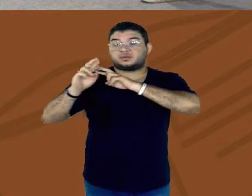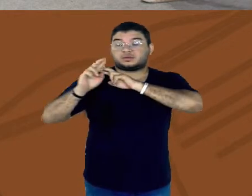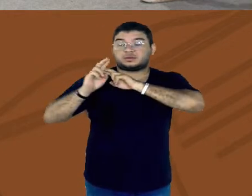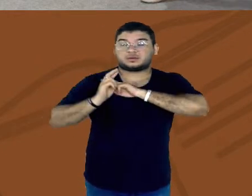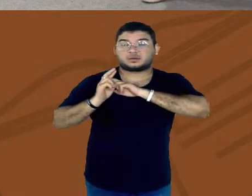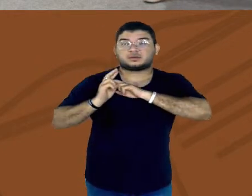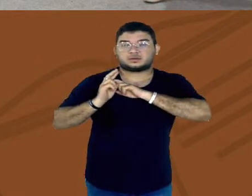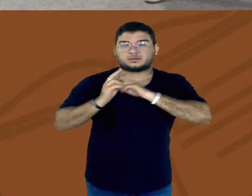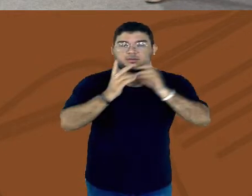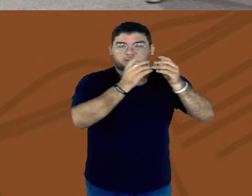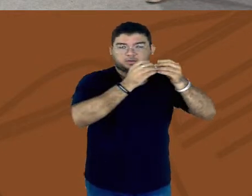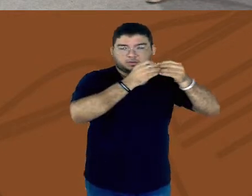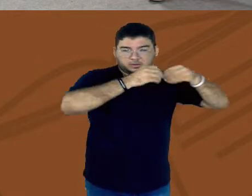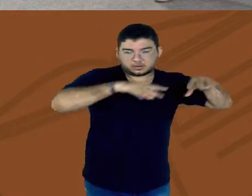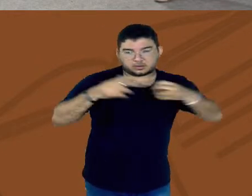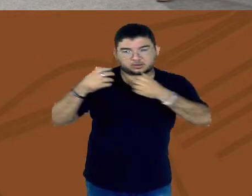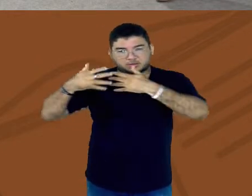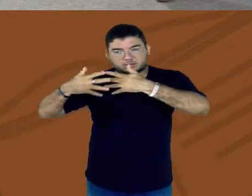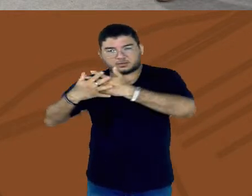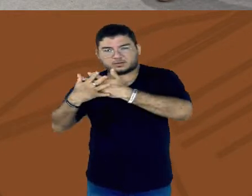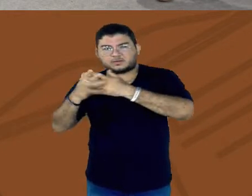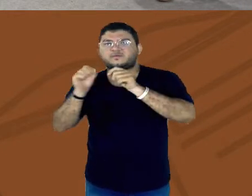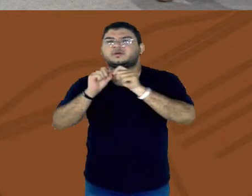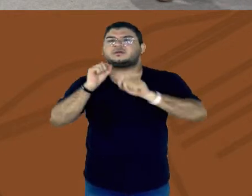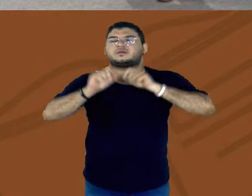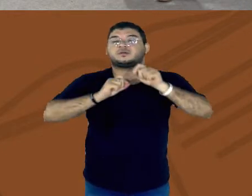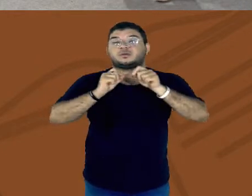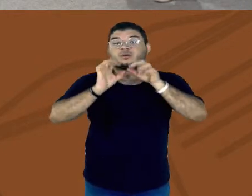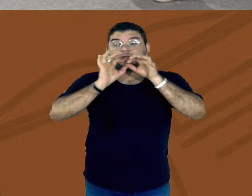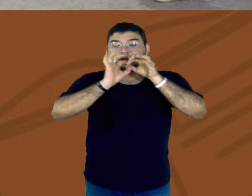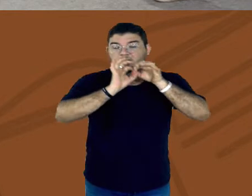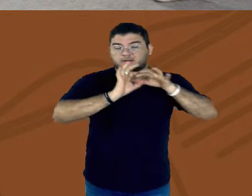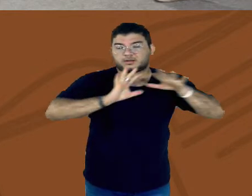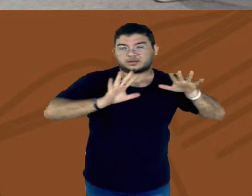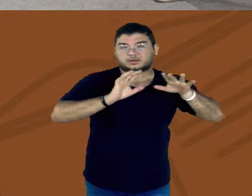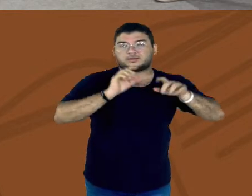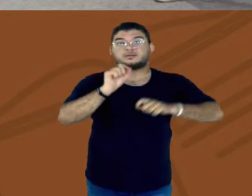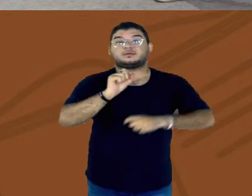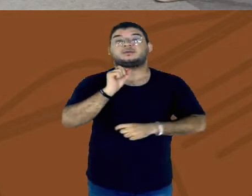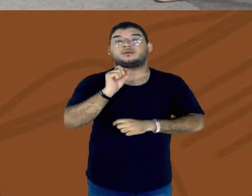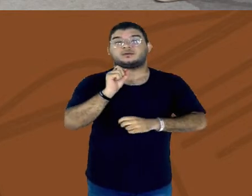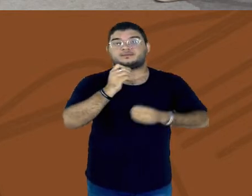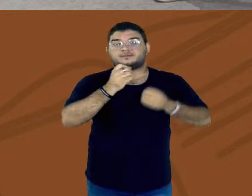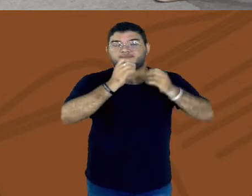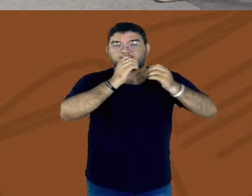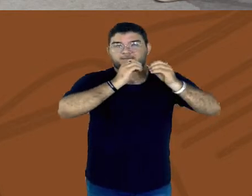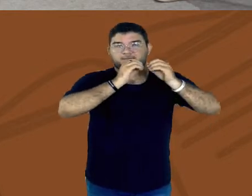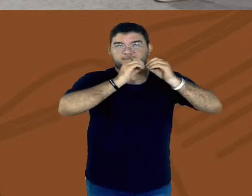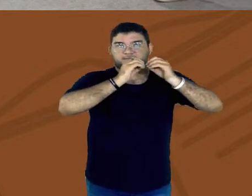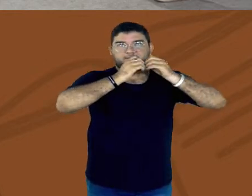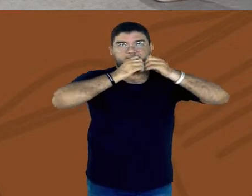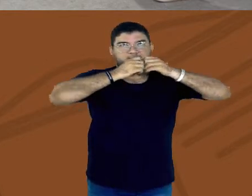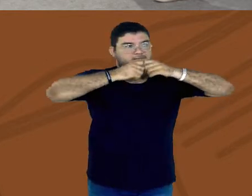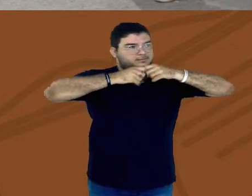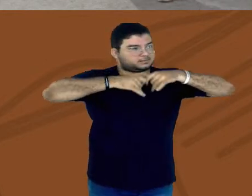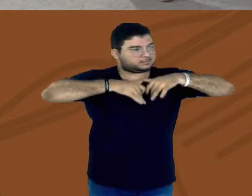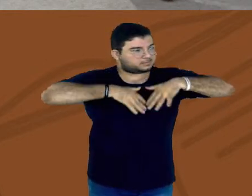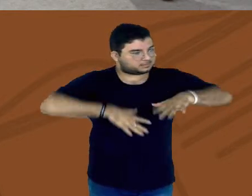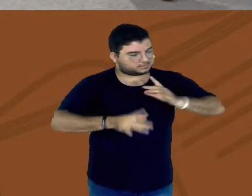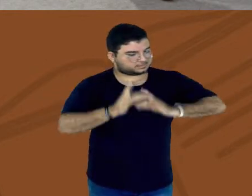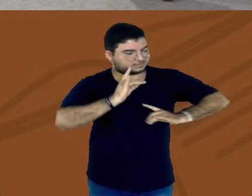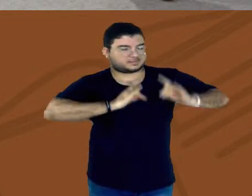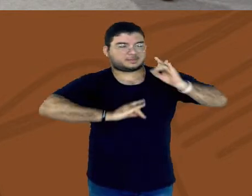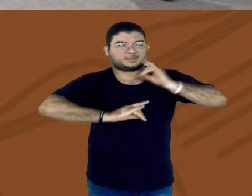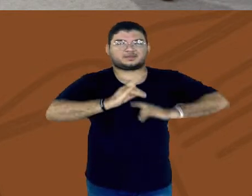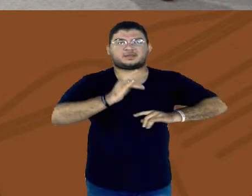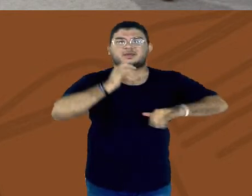responsáveis, tanto as glândulas quanto os tecidos, pela liberação justamente dos hormônios, que são substâncias